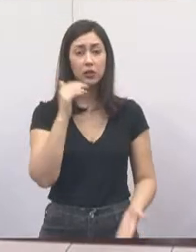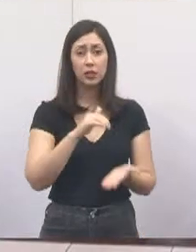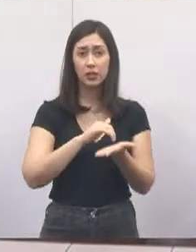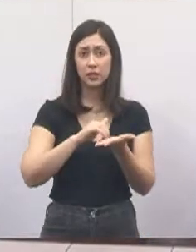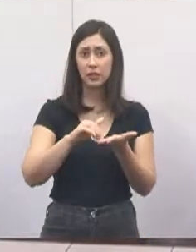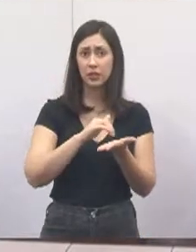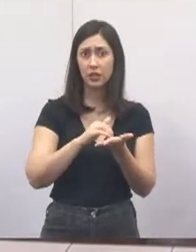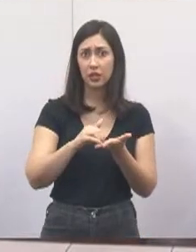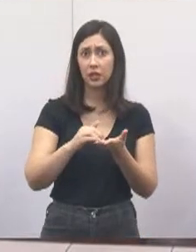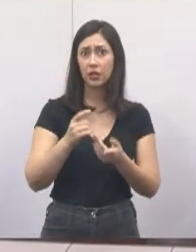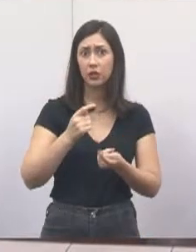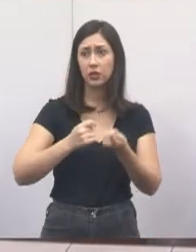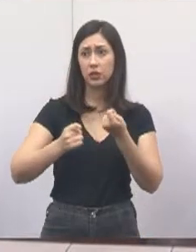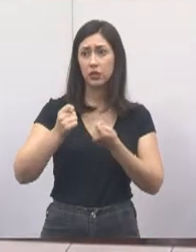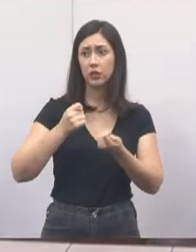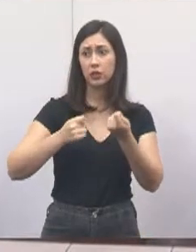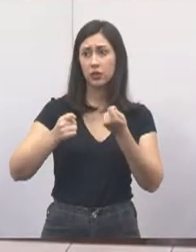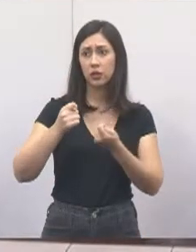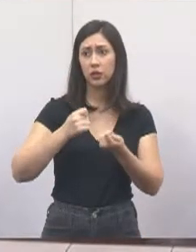econômico